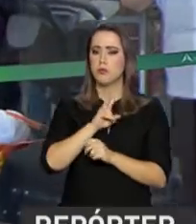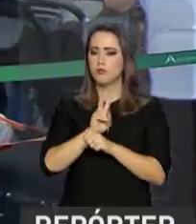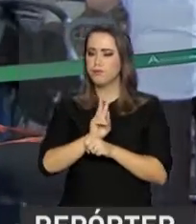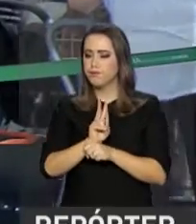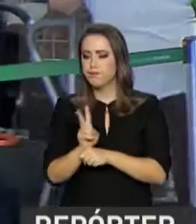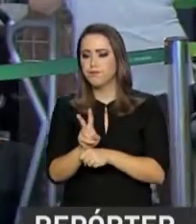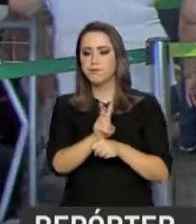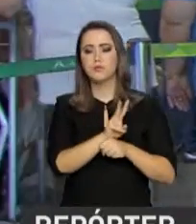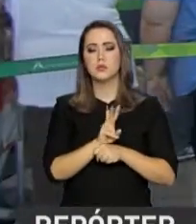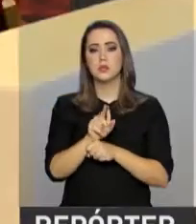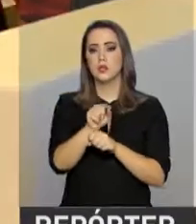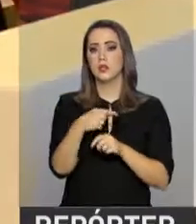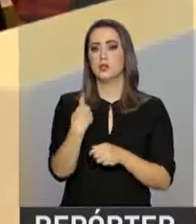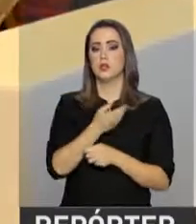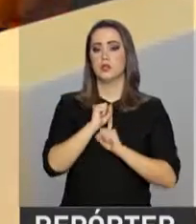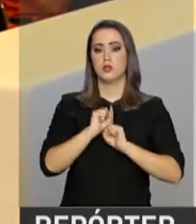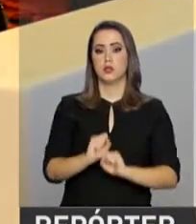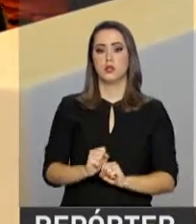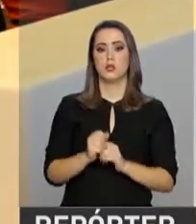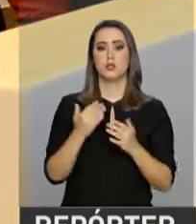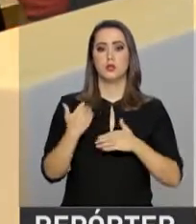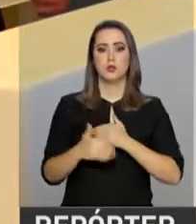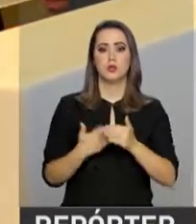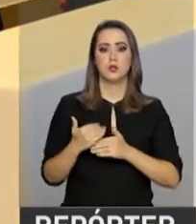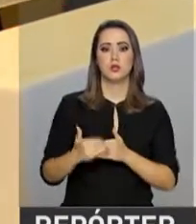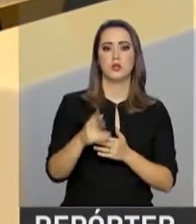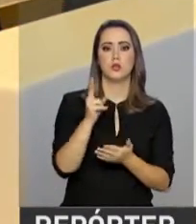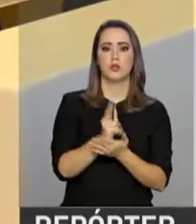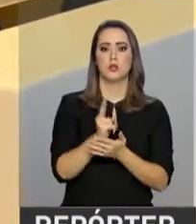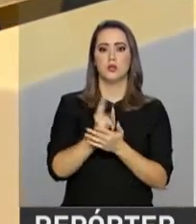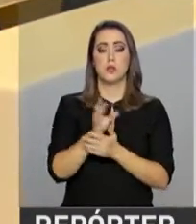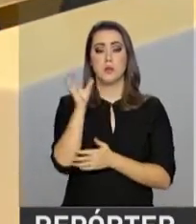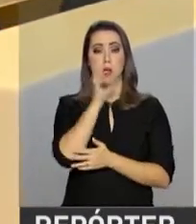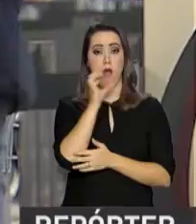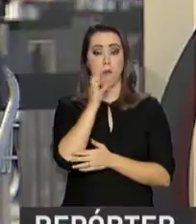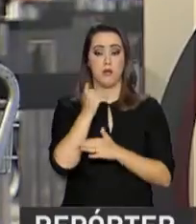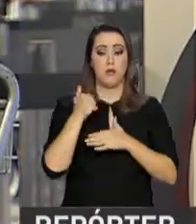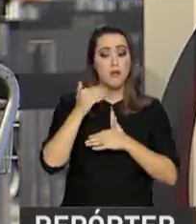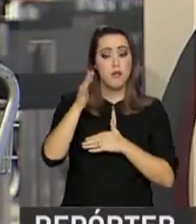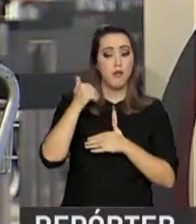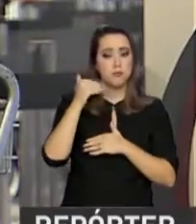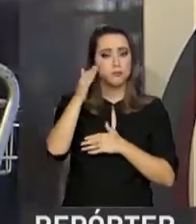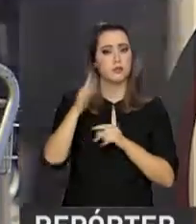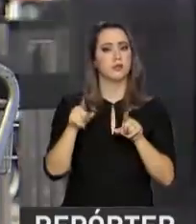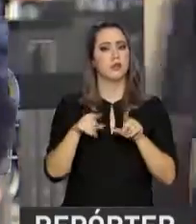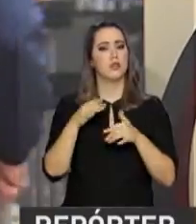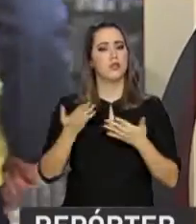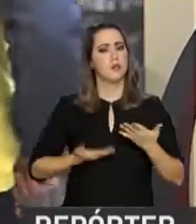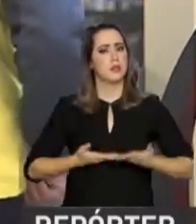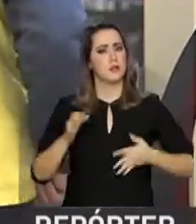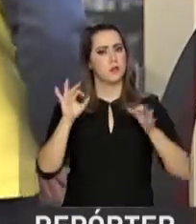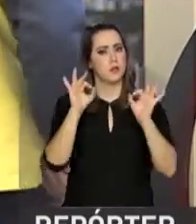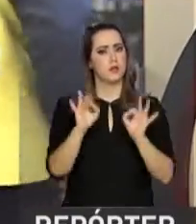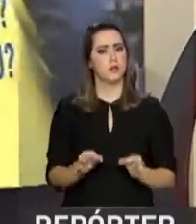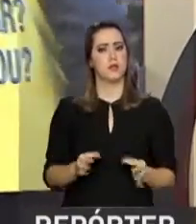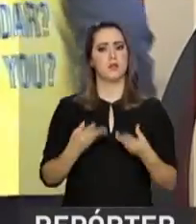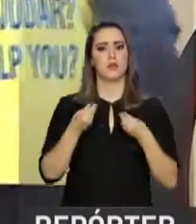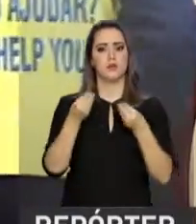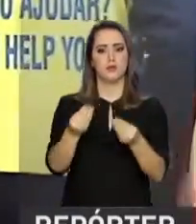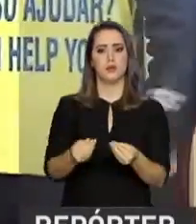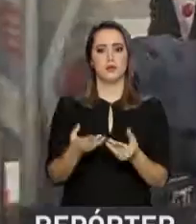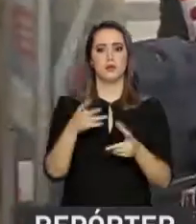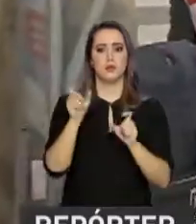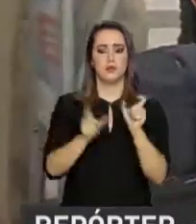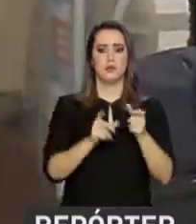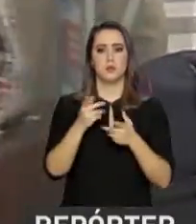vigilância, para que a gente possa manter a mesma agilidade, manter o mesmo nível de serviço dado para os